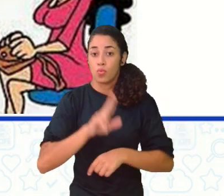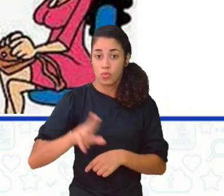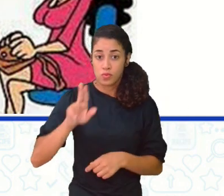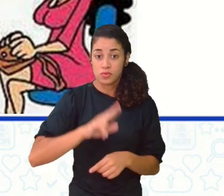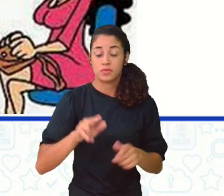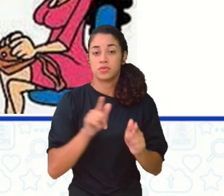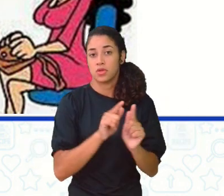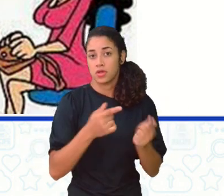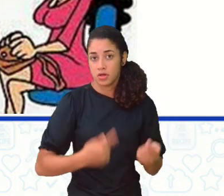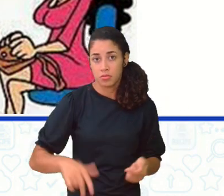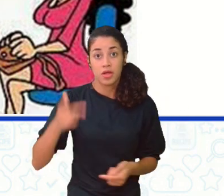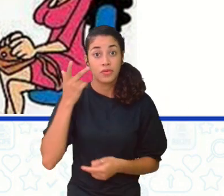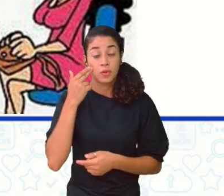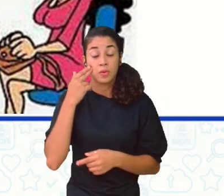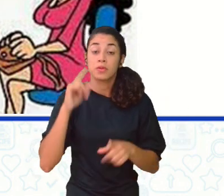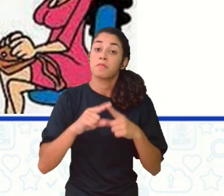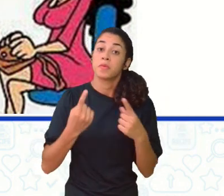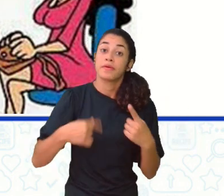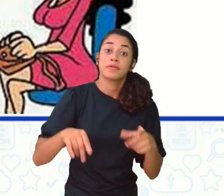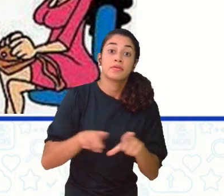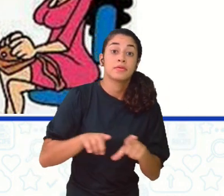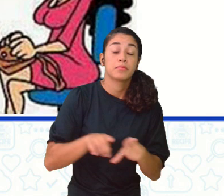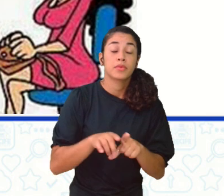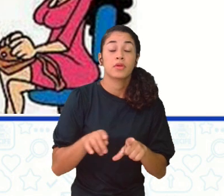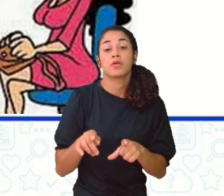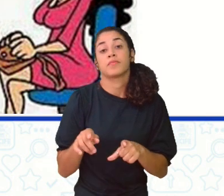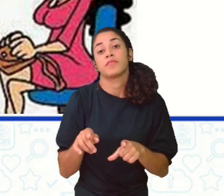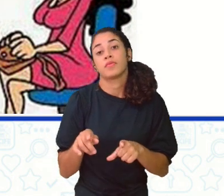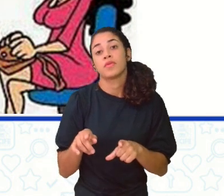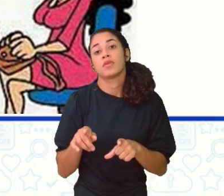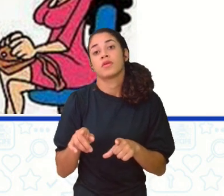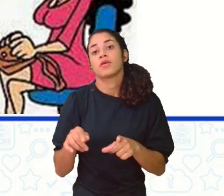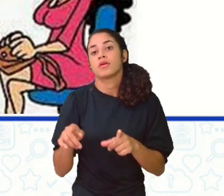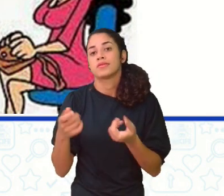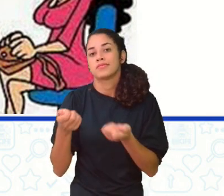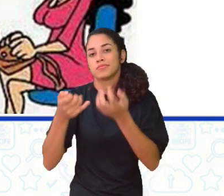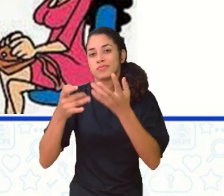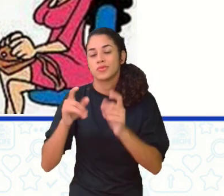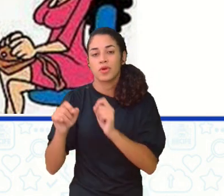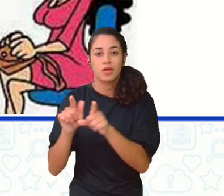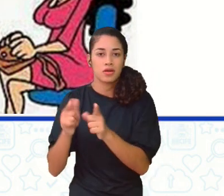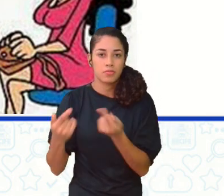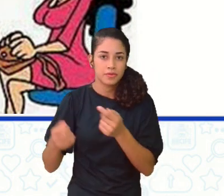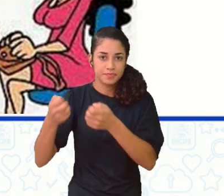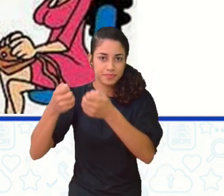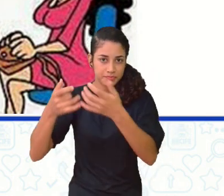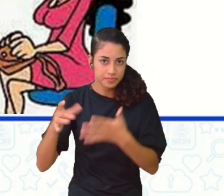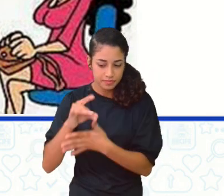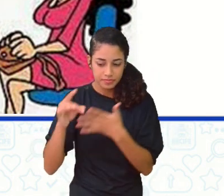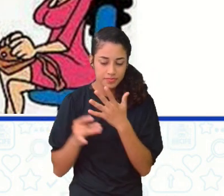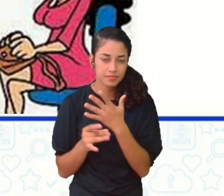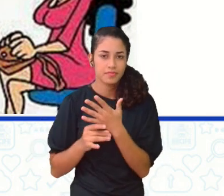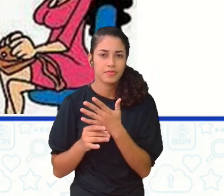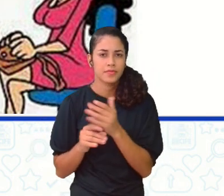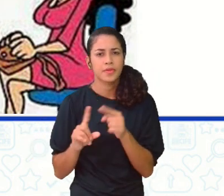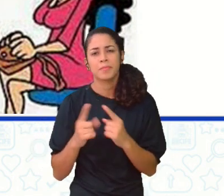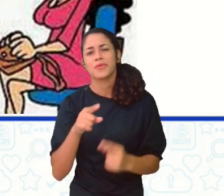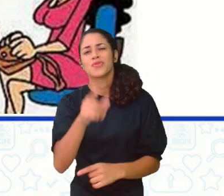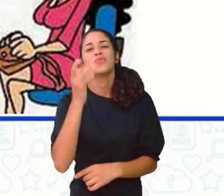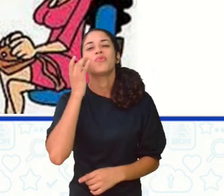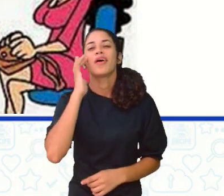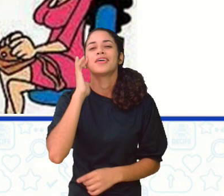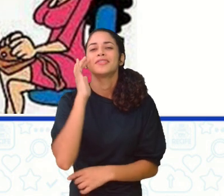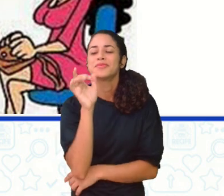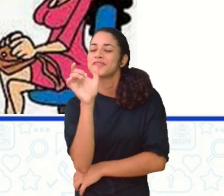gramática normativa, mas também transitamos na descritiva, que eu vou apresentar para vocês. O que vocês acham dessa